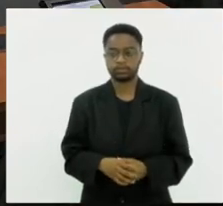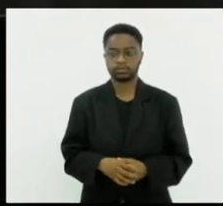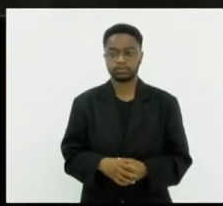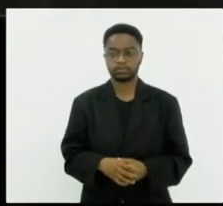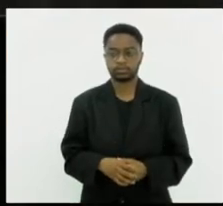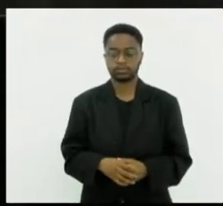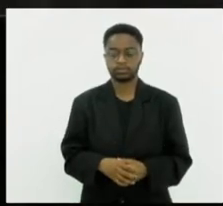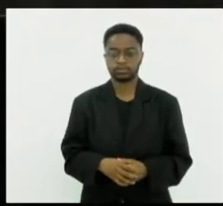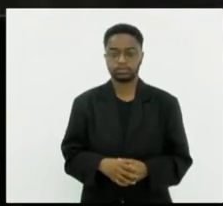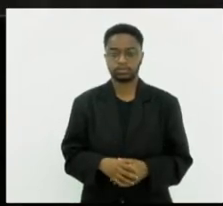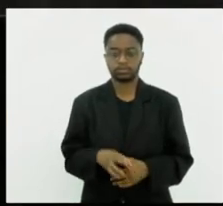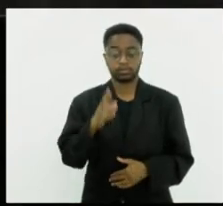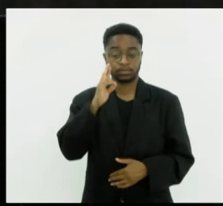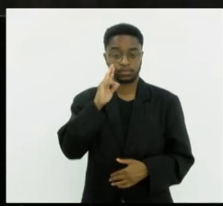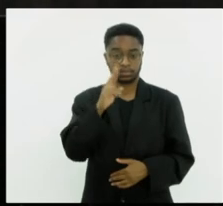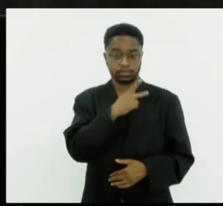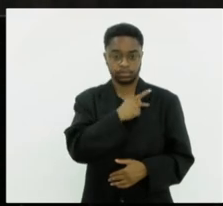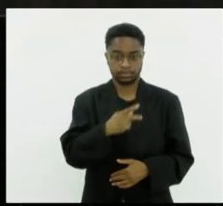Senhora presidente,